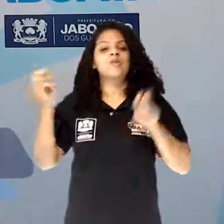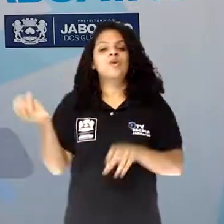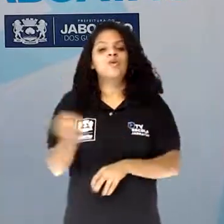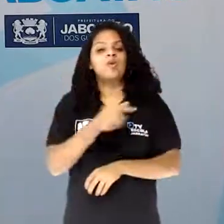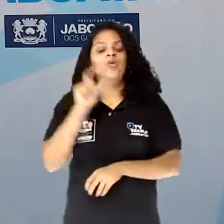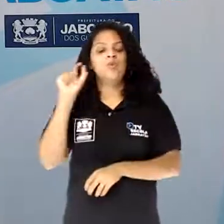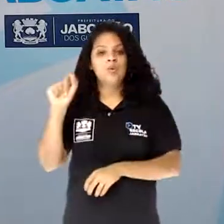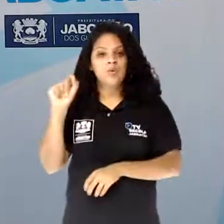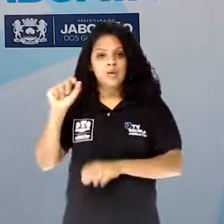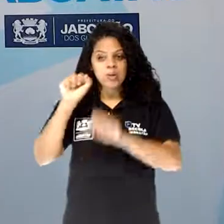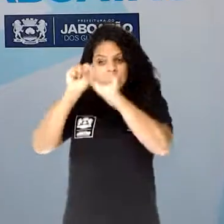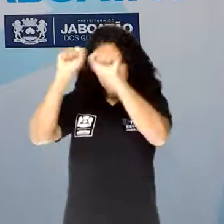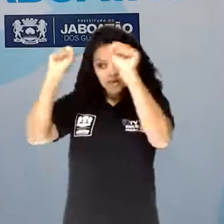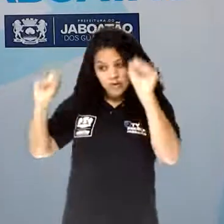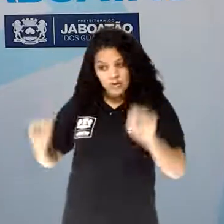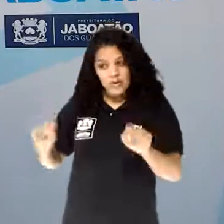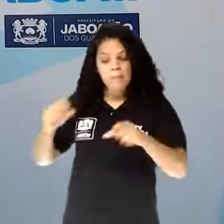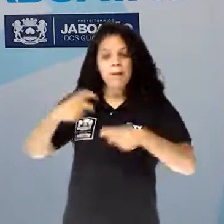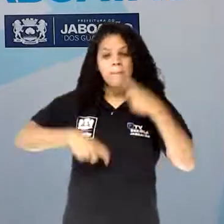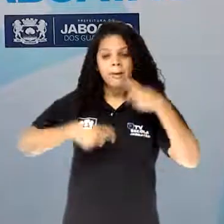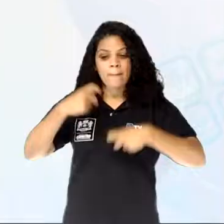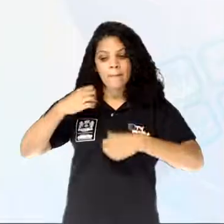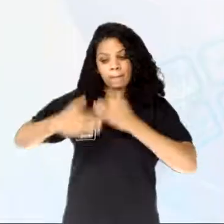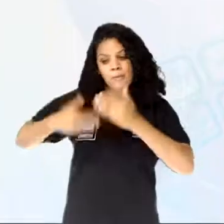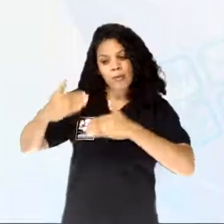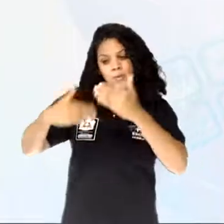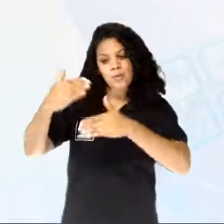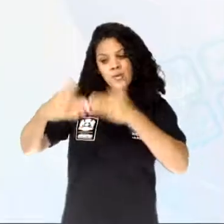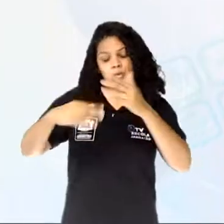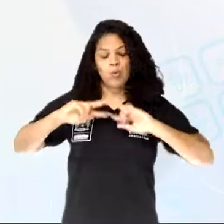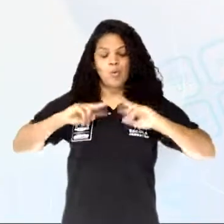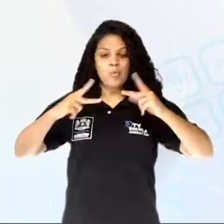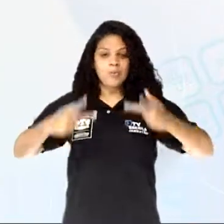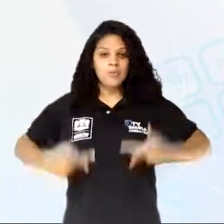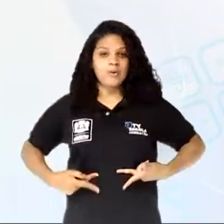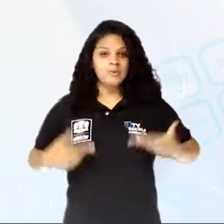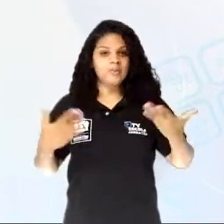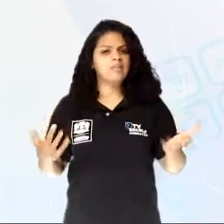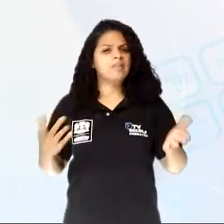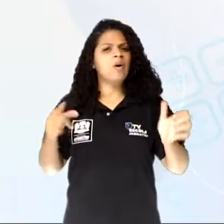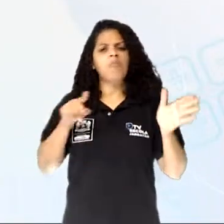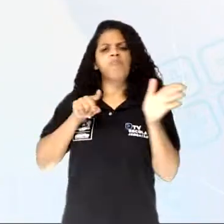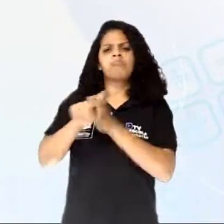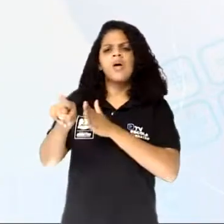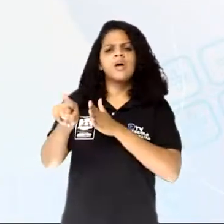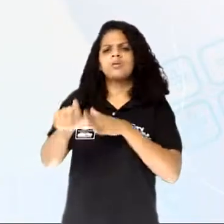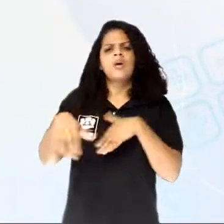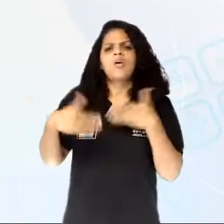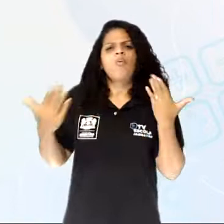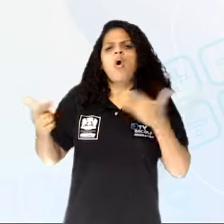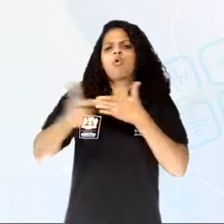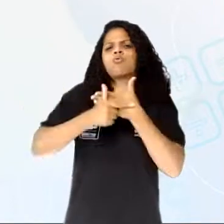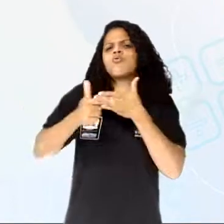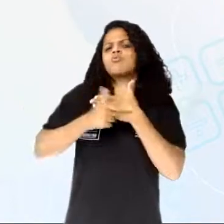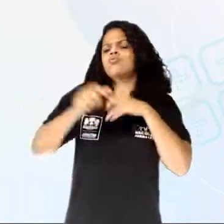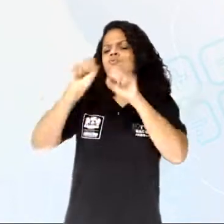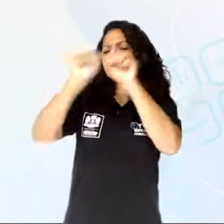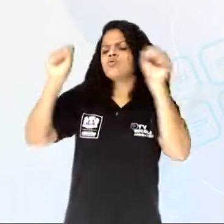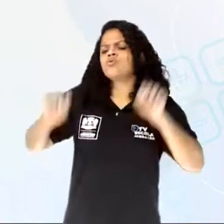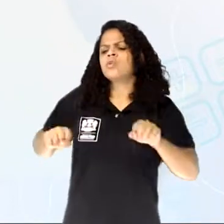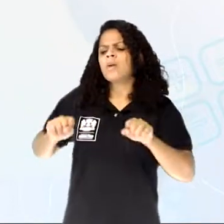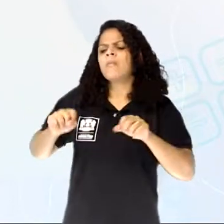sistema reprodutor humano. Vamos lá. Primeiro, a gente pergunta aí, qual é a função do sistema reprodutor? Para que